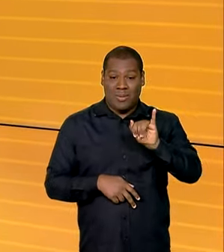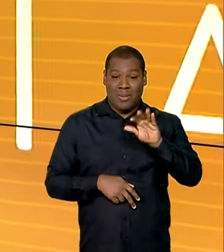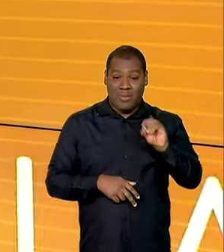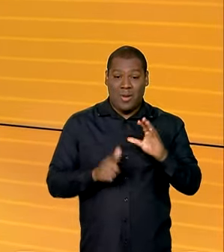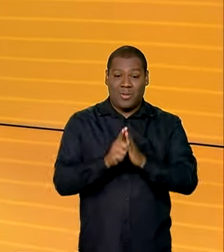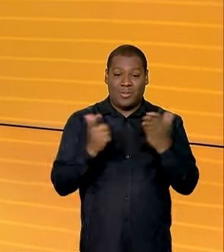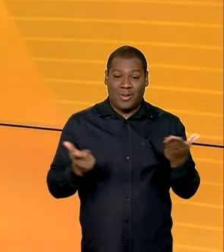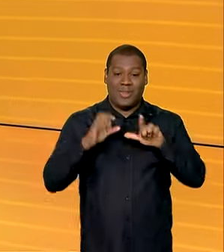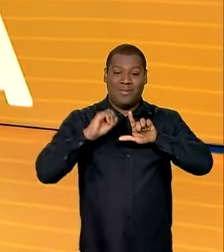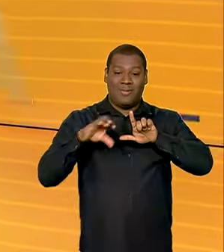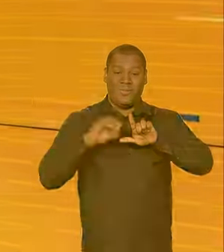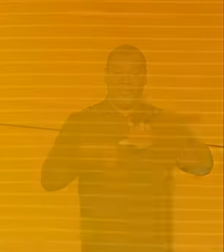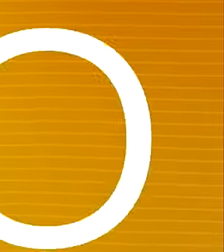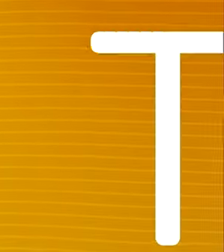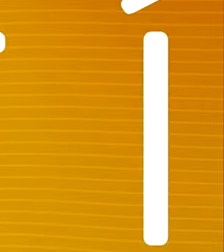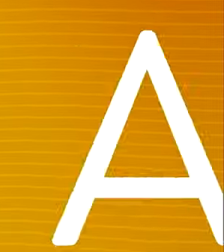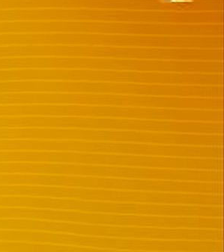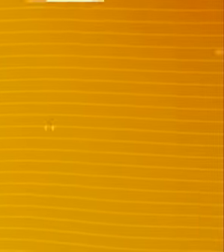começa agora.